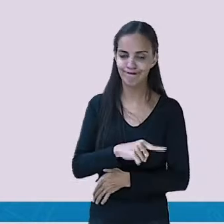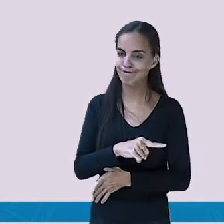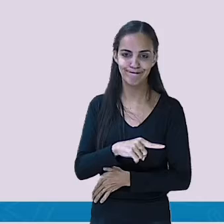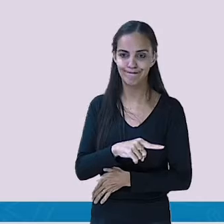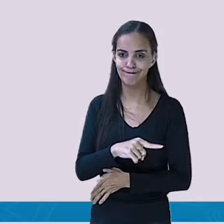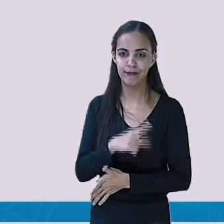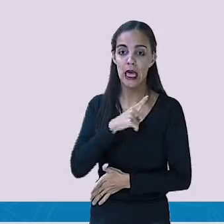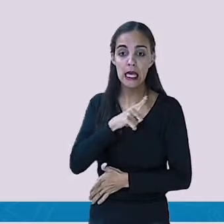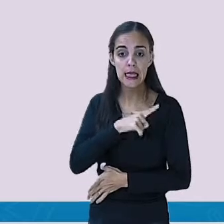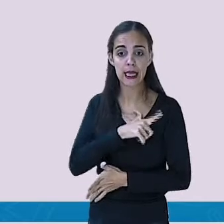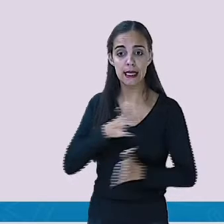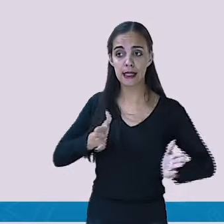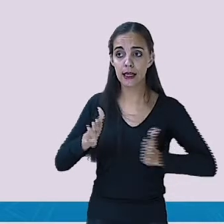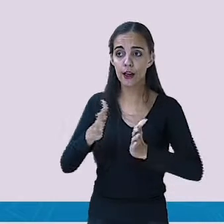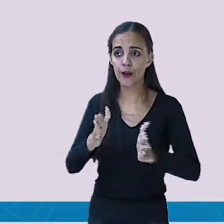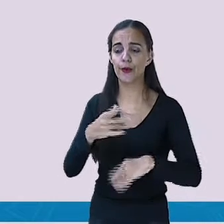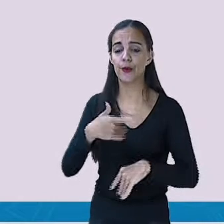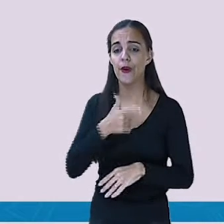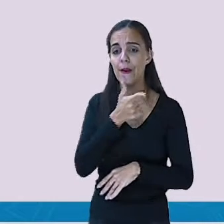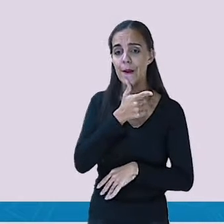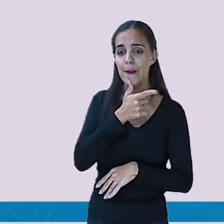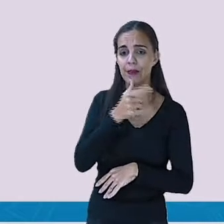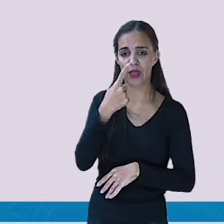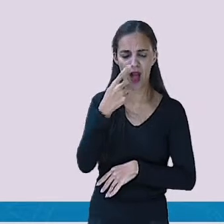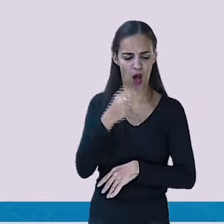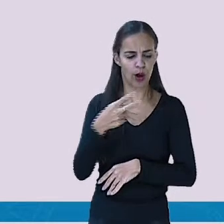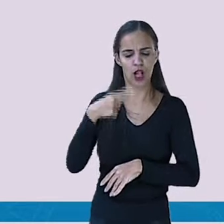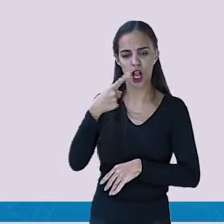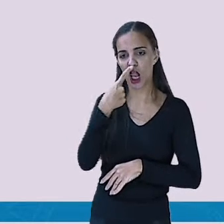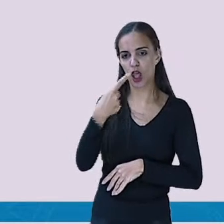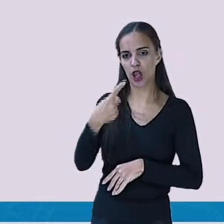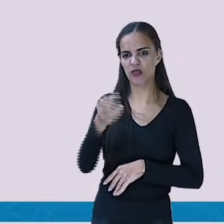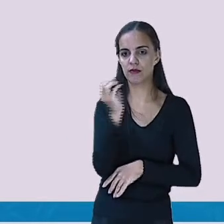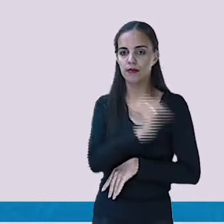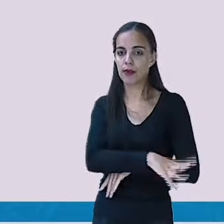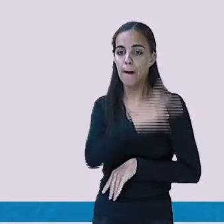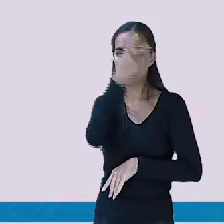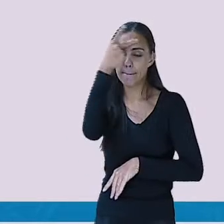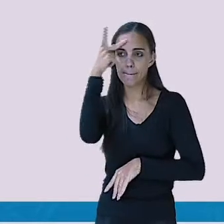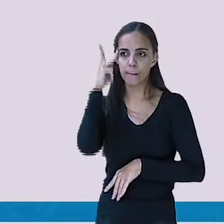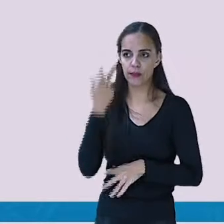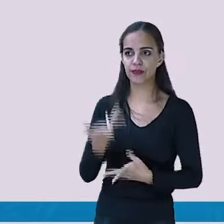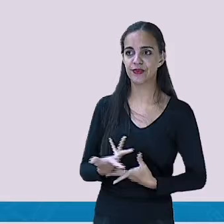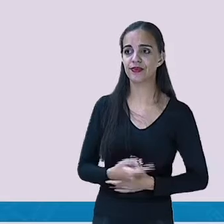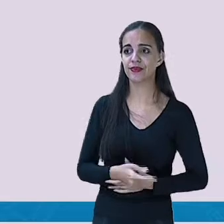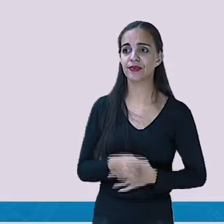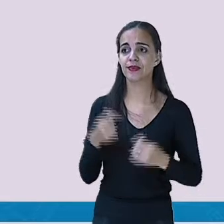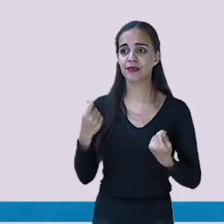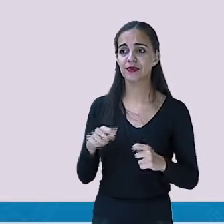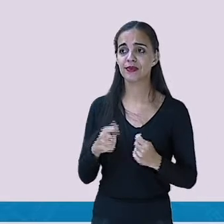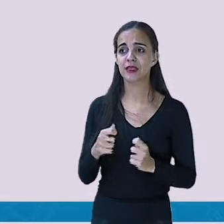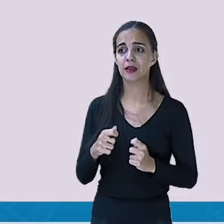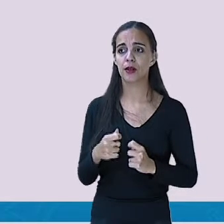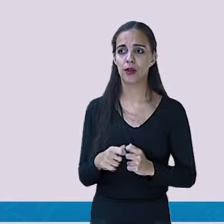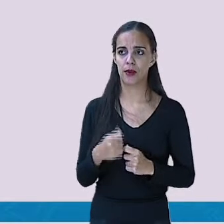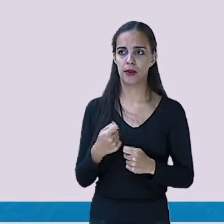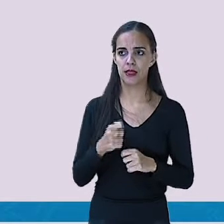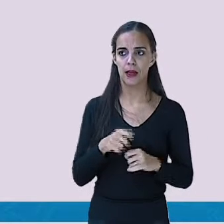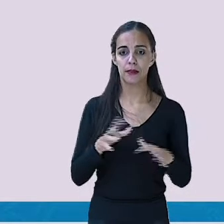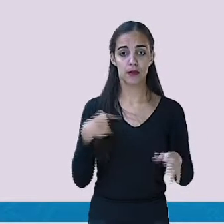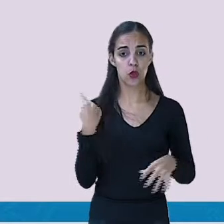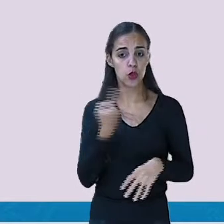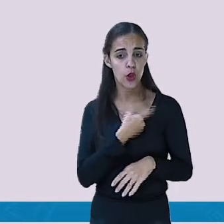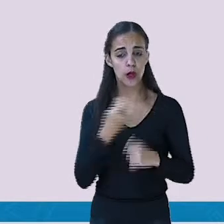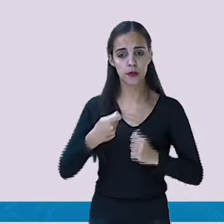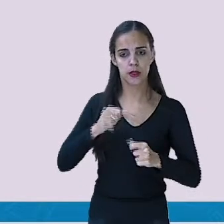cenário é um perigo. Então tome cuidado, olha aí a atitude, mas tem que ser uma atitude